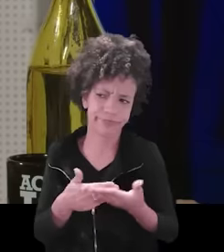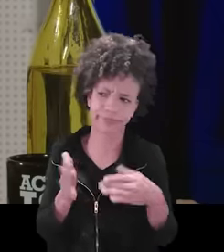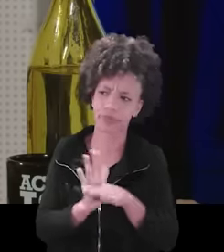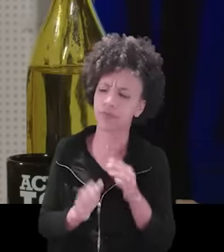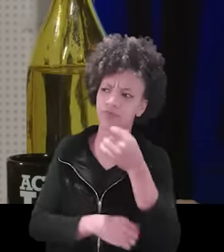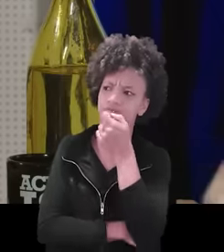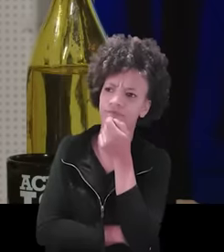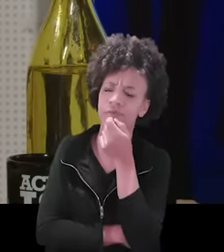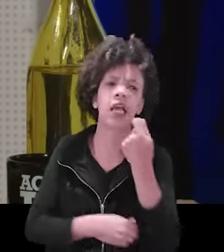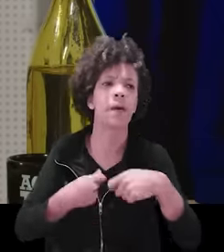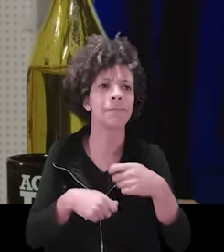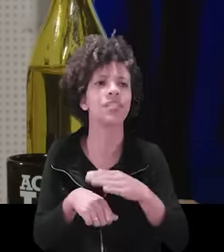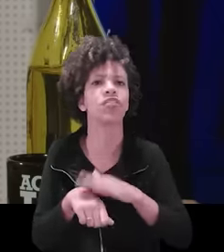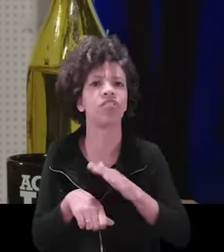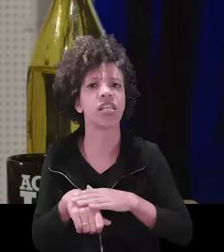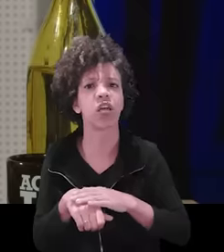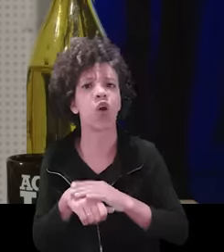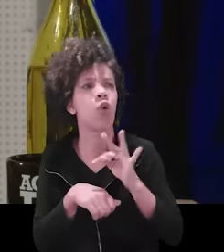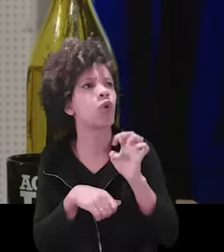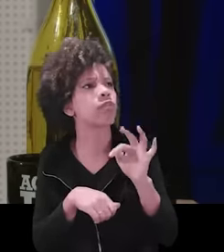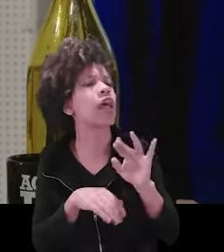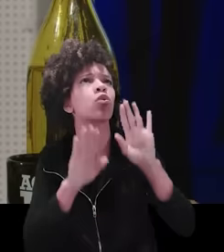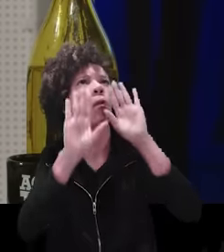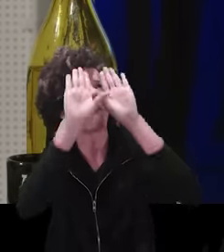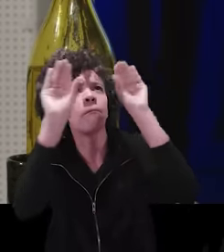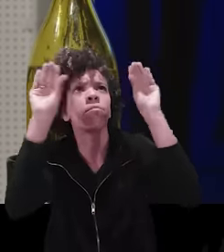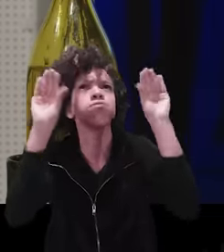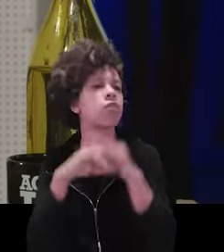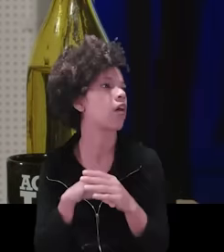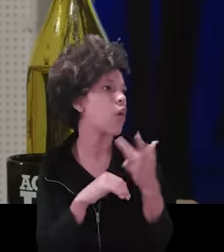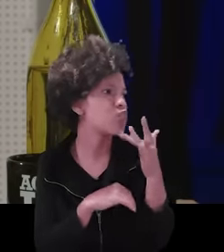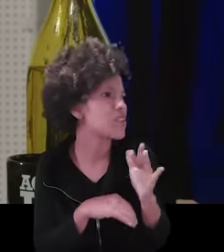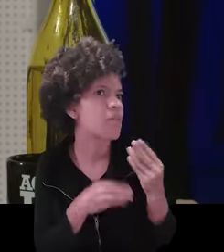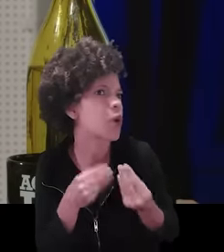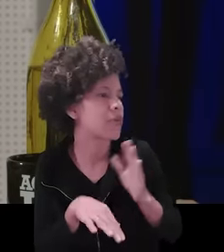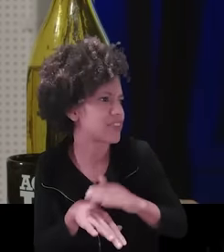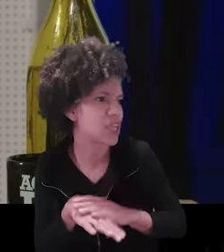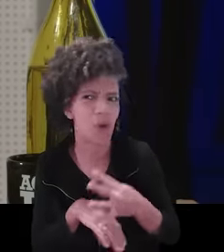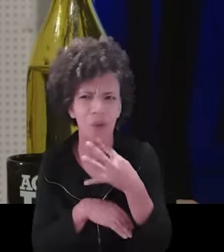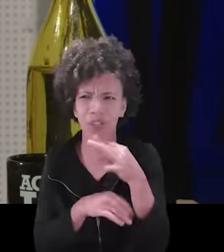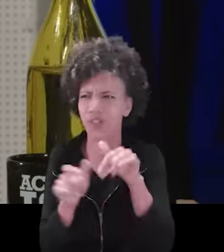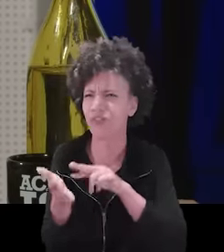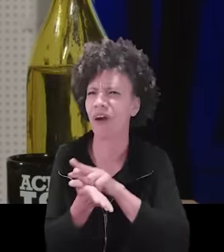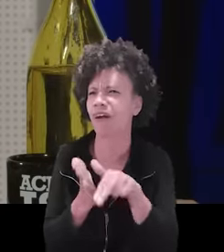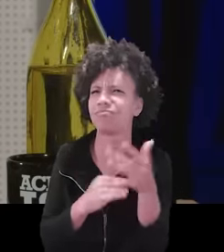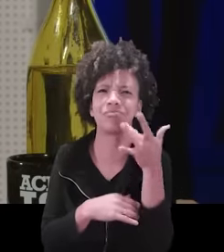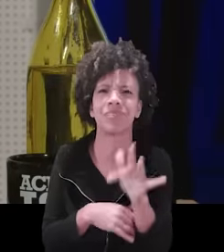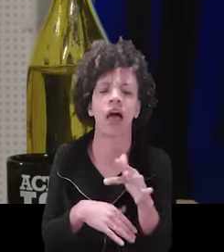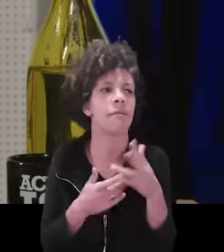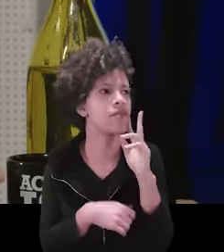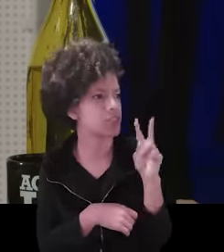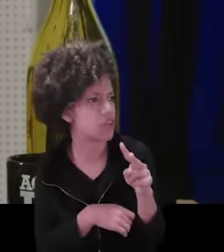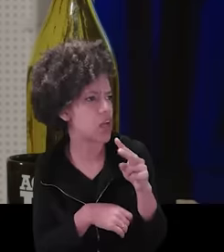aí o cara achei que fosse meu eu preciso de alguém que faça o teto eu faço a pessoa nem sabe como faz e eu conheço um monte de gente que não